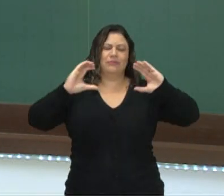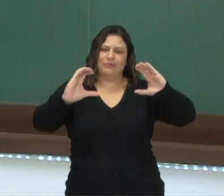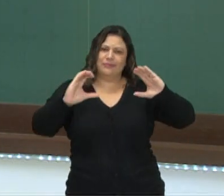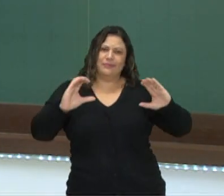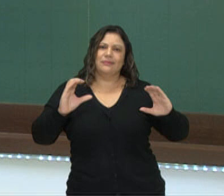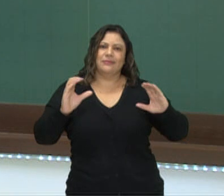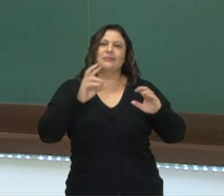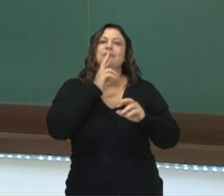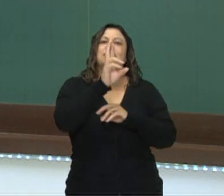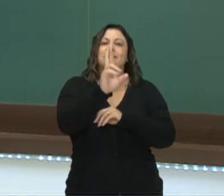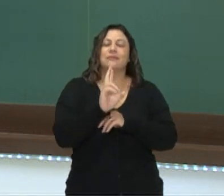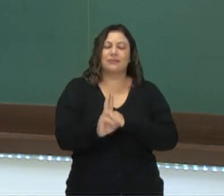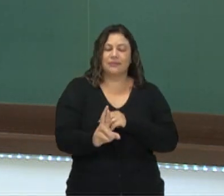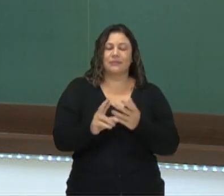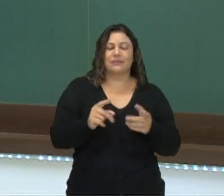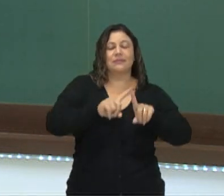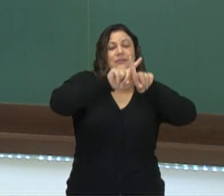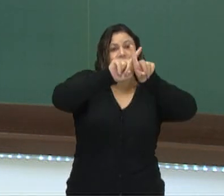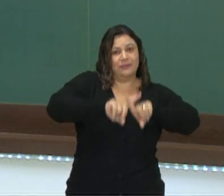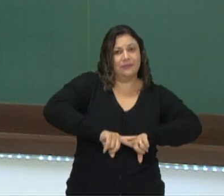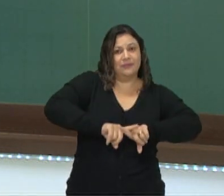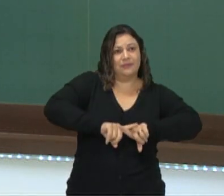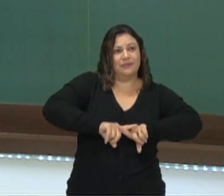Para resolvê-la, primeiro a multiplicação,